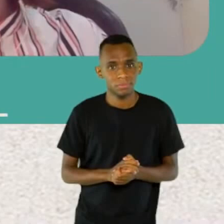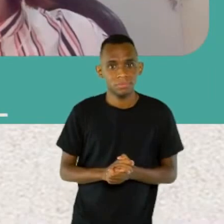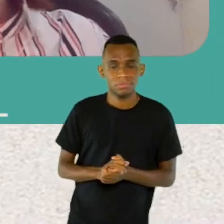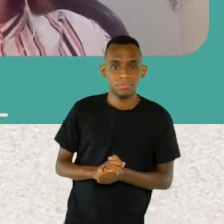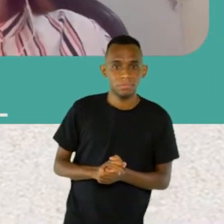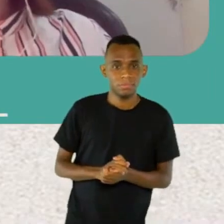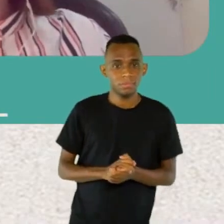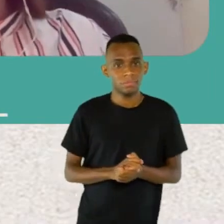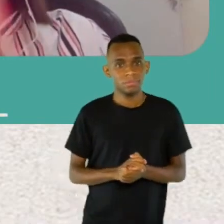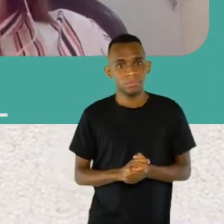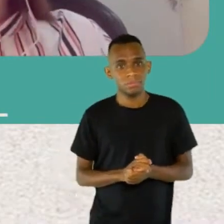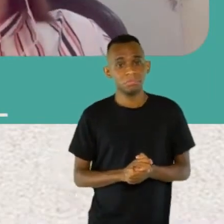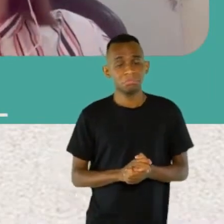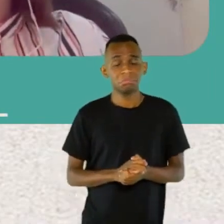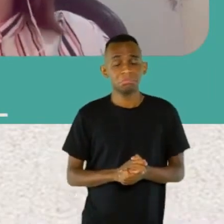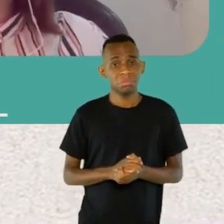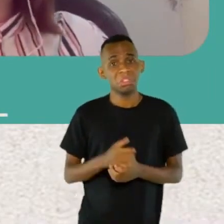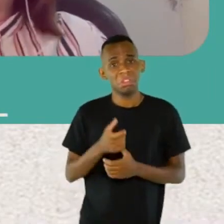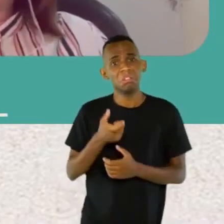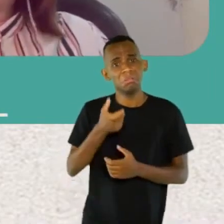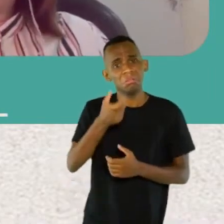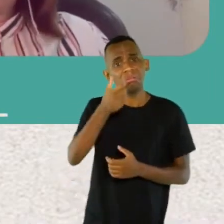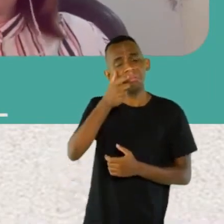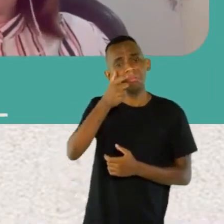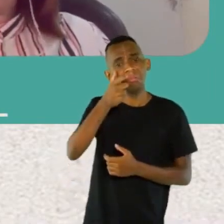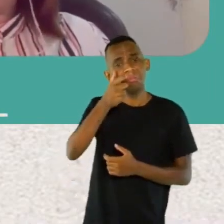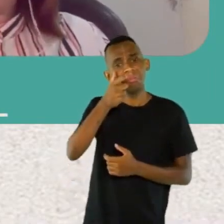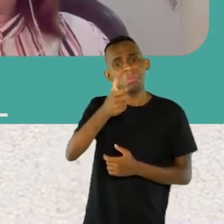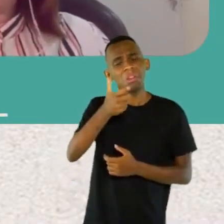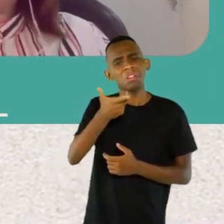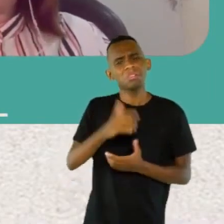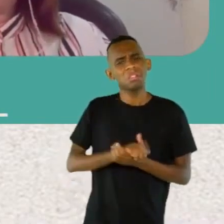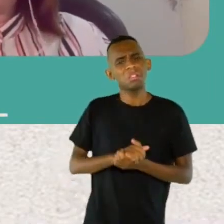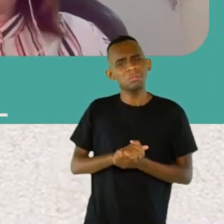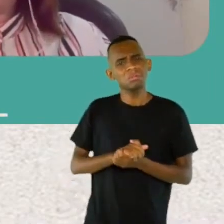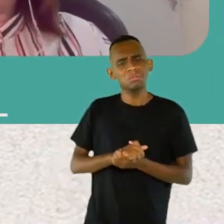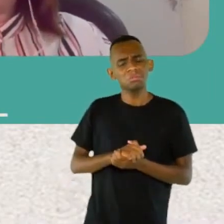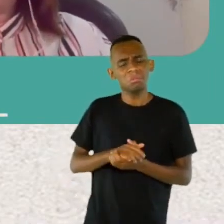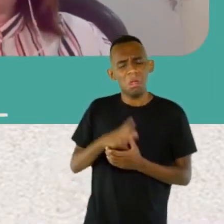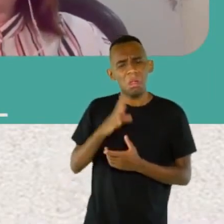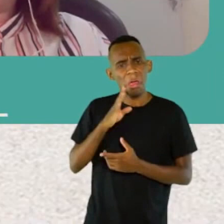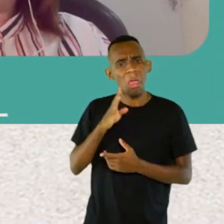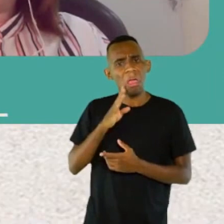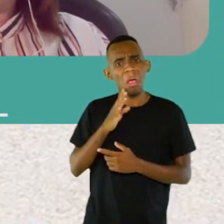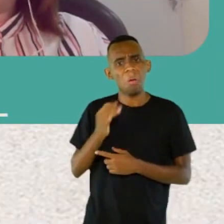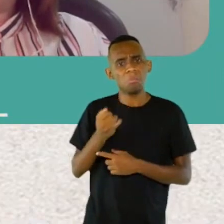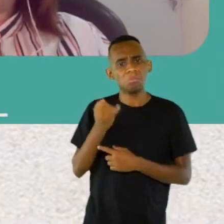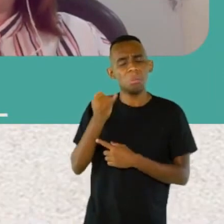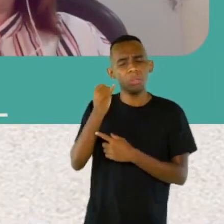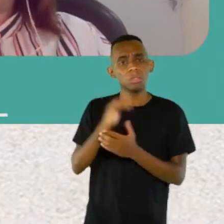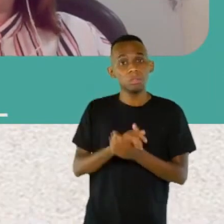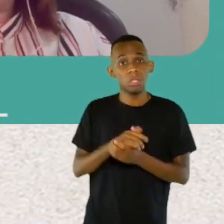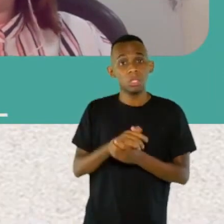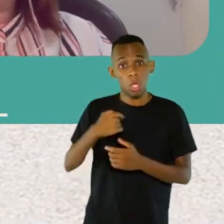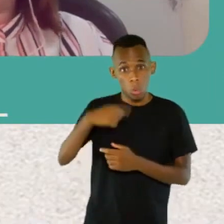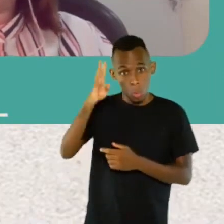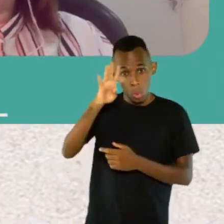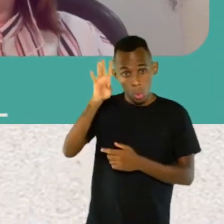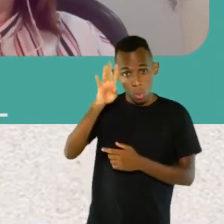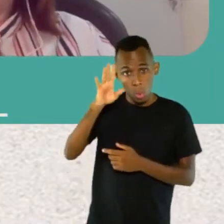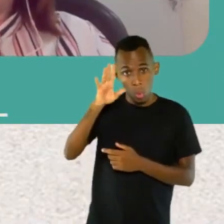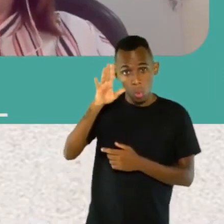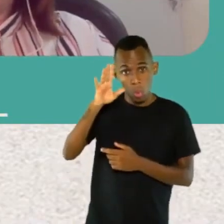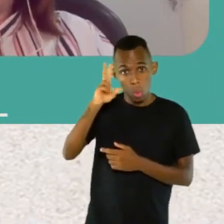Mas então, que curioso fiquei. Mas é engraçado. Você tem razão. Agora, eu me lembro mais da respiração que